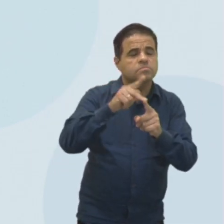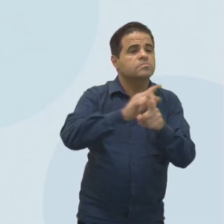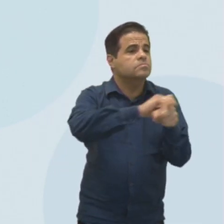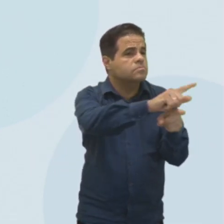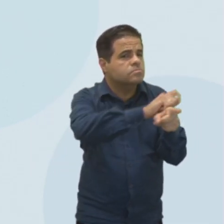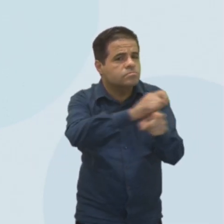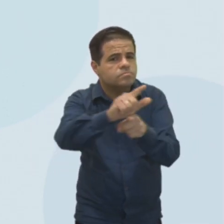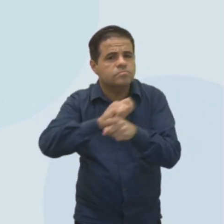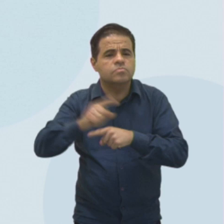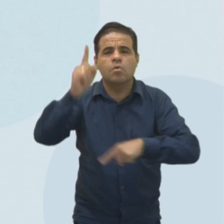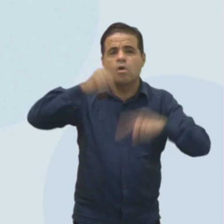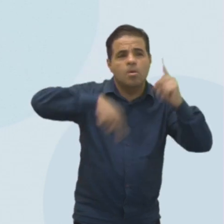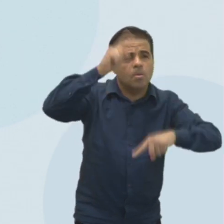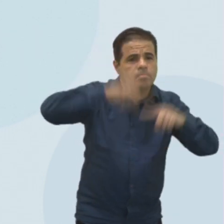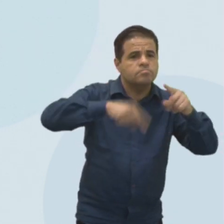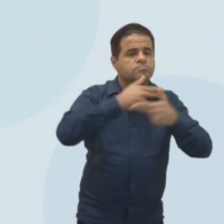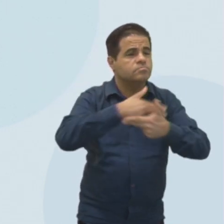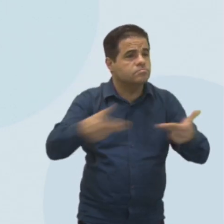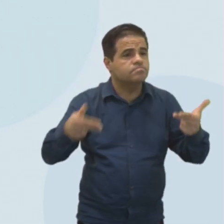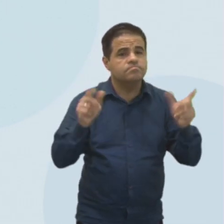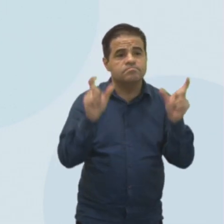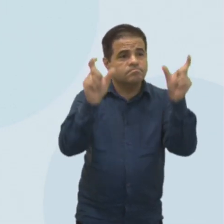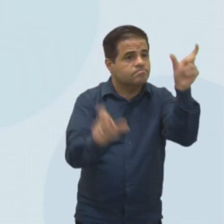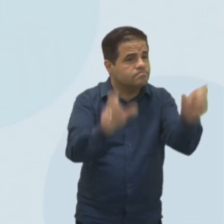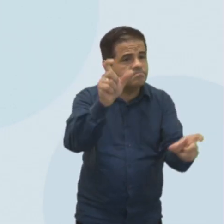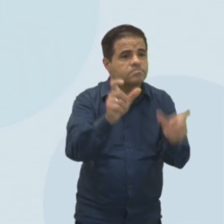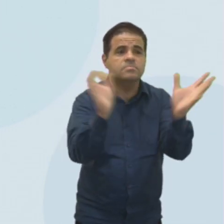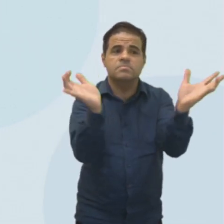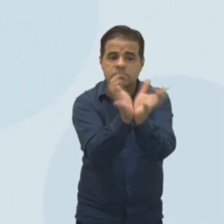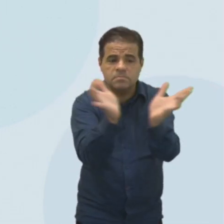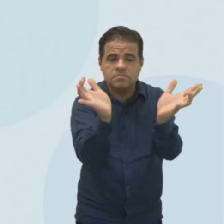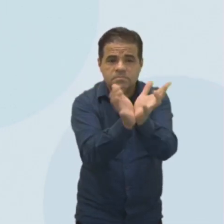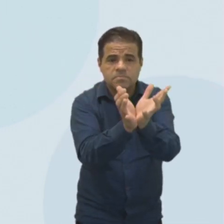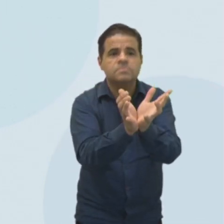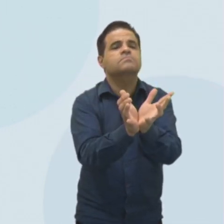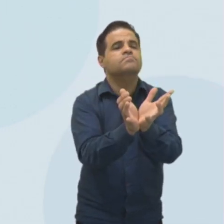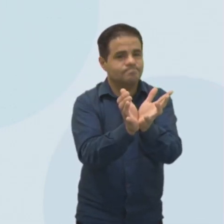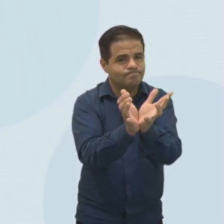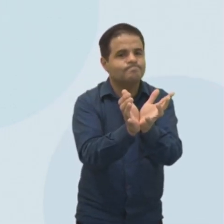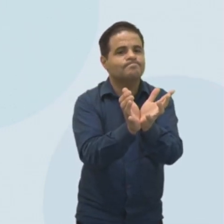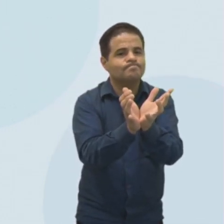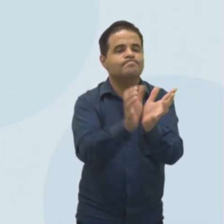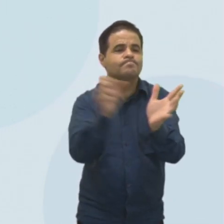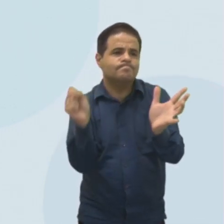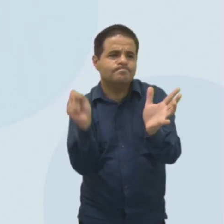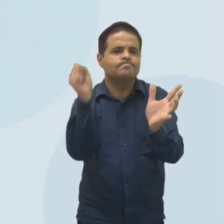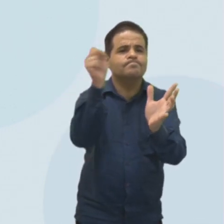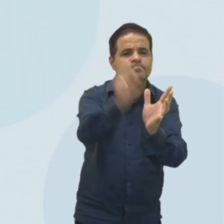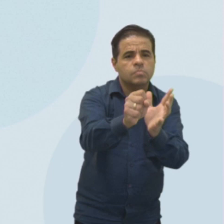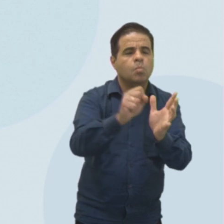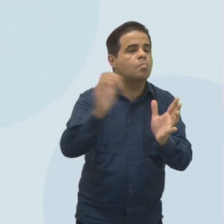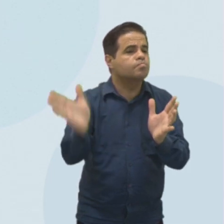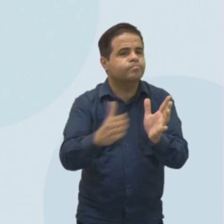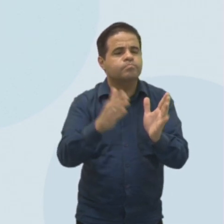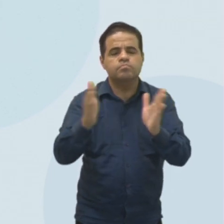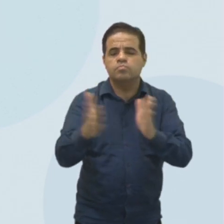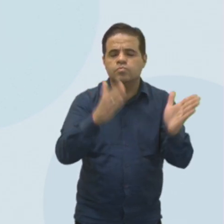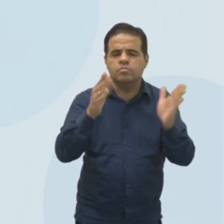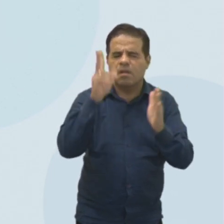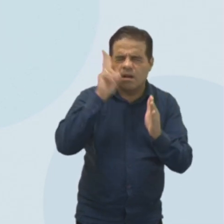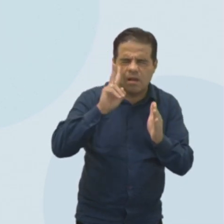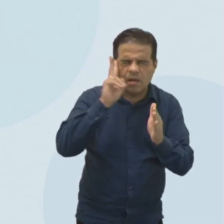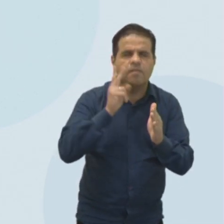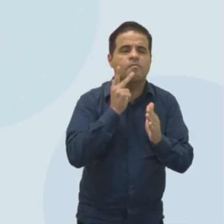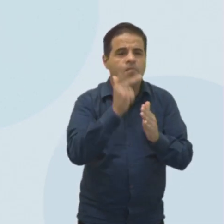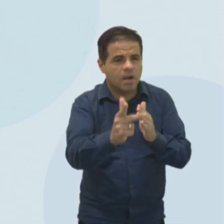locações, nos objetos de cena e na equipe. Equipe, nesse sentido, não é uma produção, lembra que eu falei,